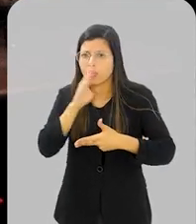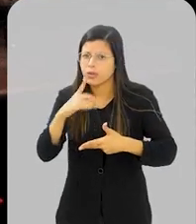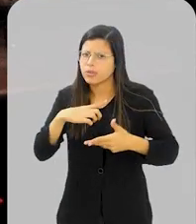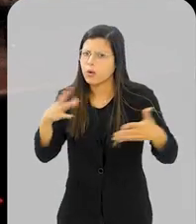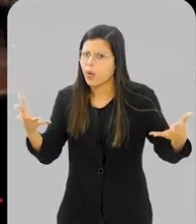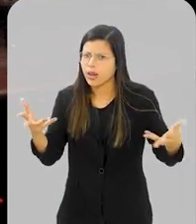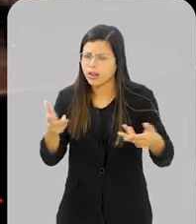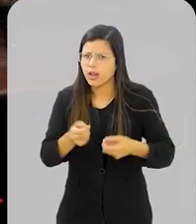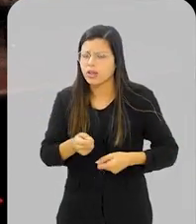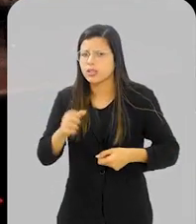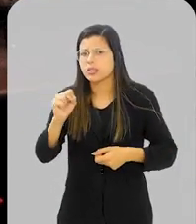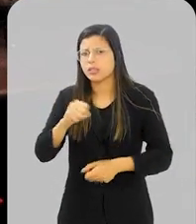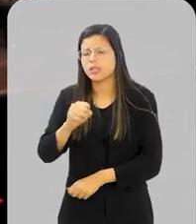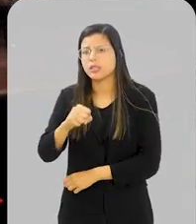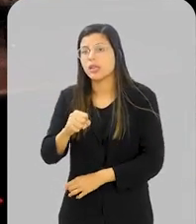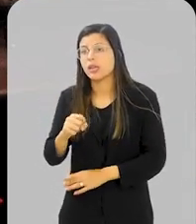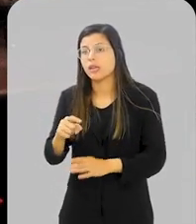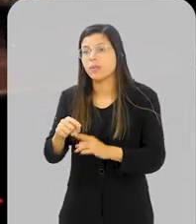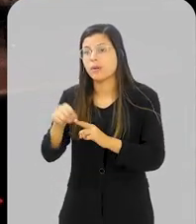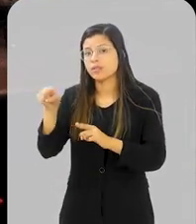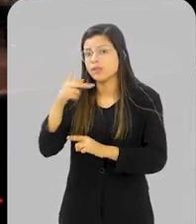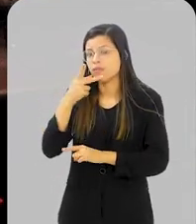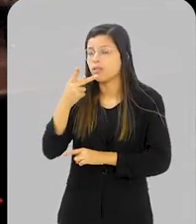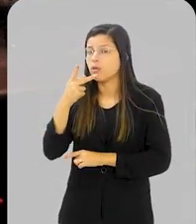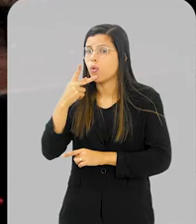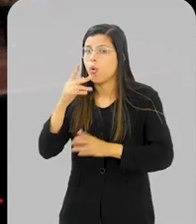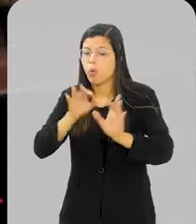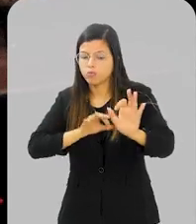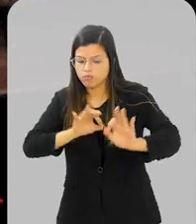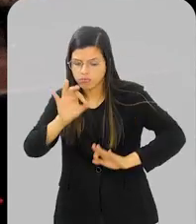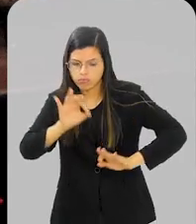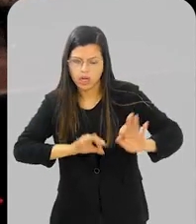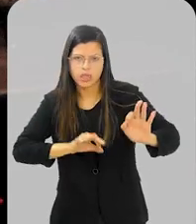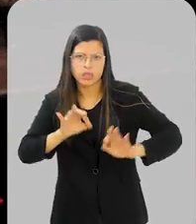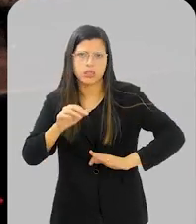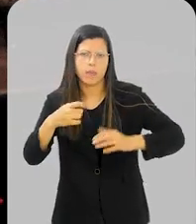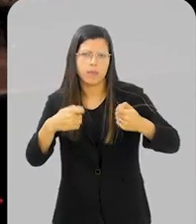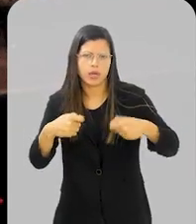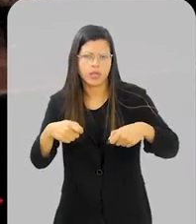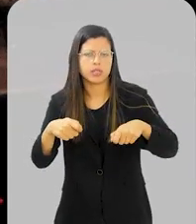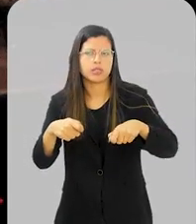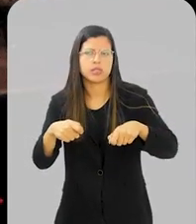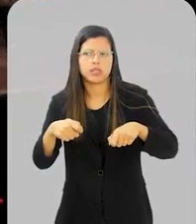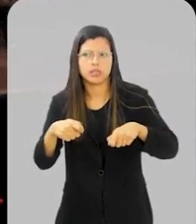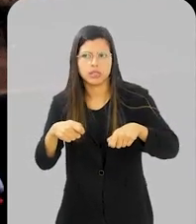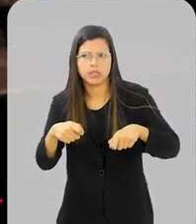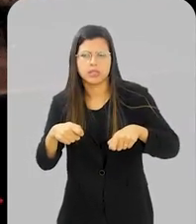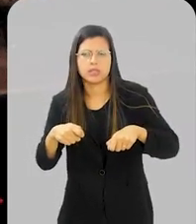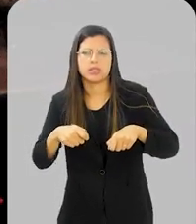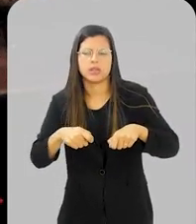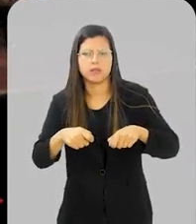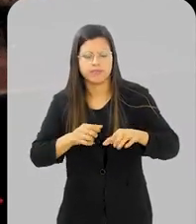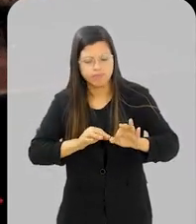talento? Tem. Mas eu acho que é aquilo que você disse, planejamento e organização.